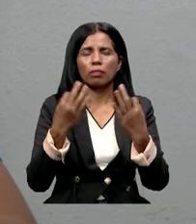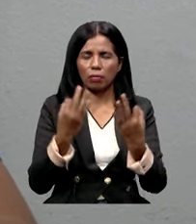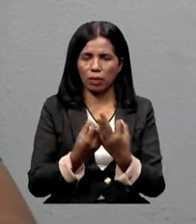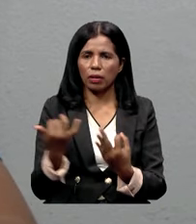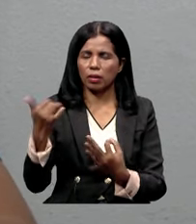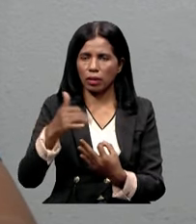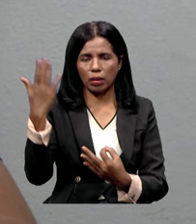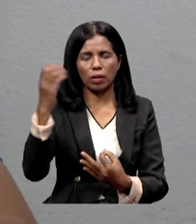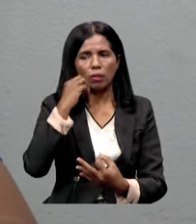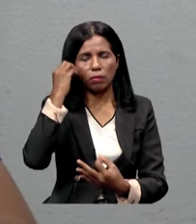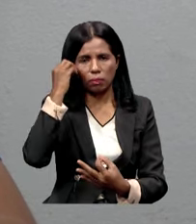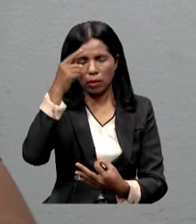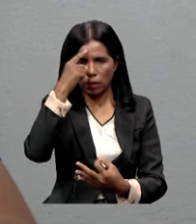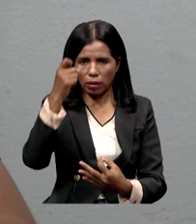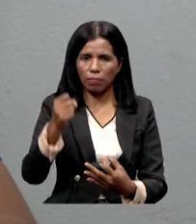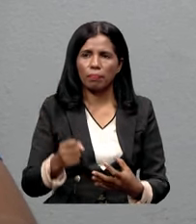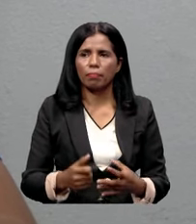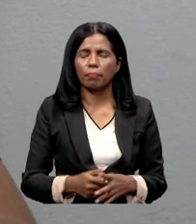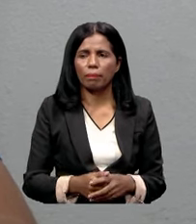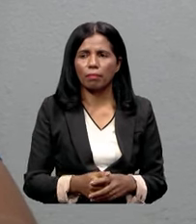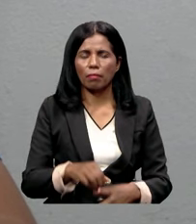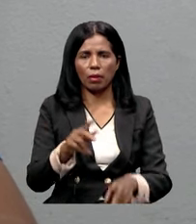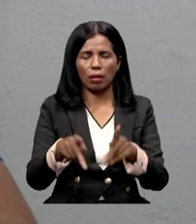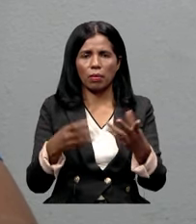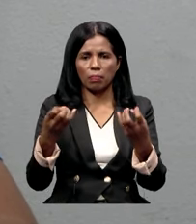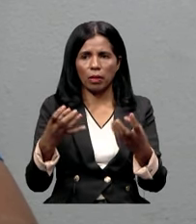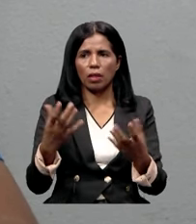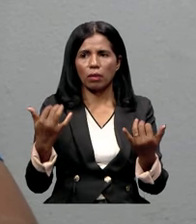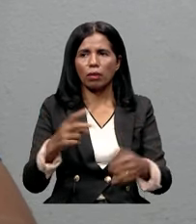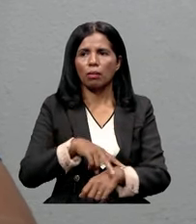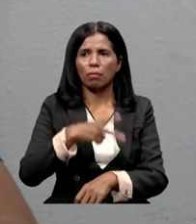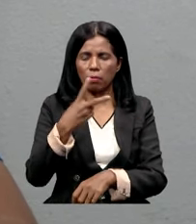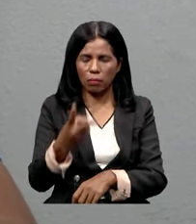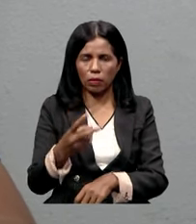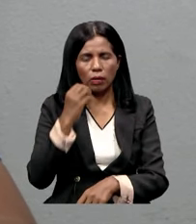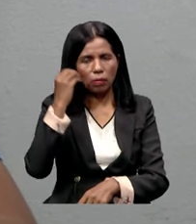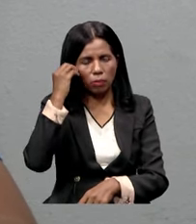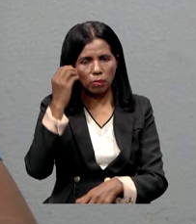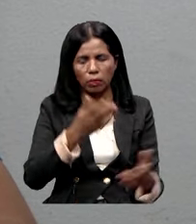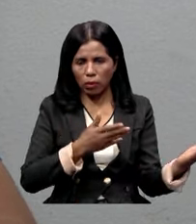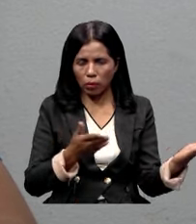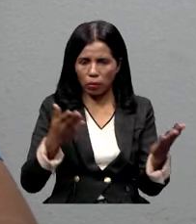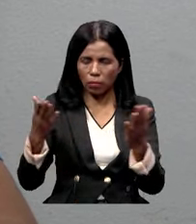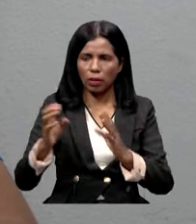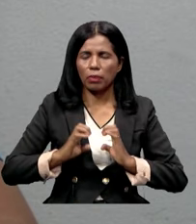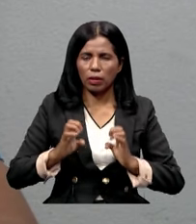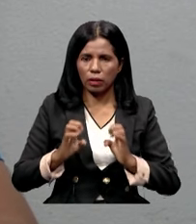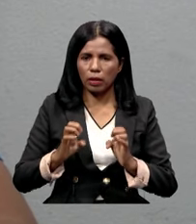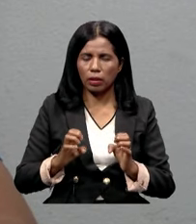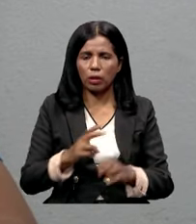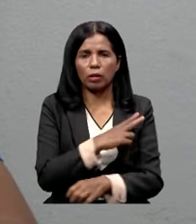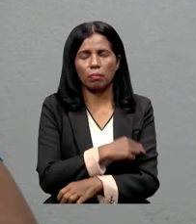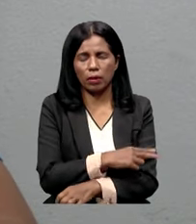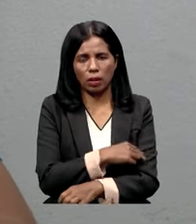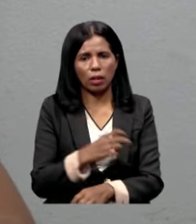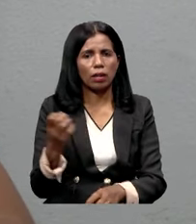uma. Orazão tamba iha ema barak agora monu iha uma foi enorme emergência. Dalam rumah ini mai tua emergency kita level sehal